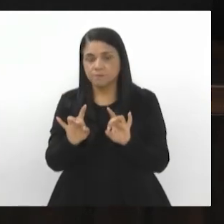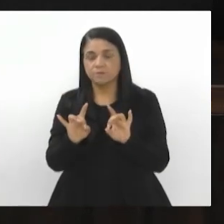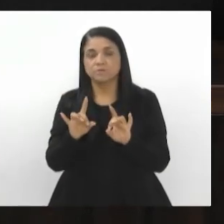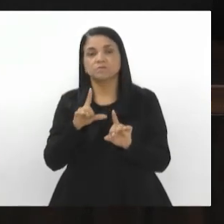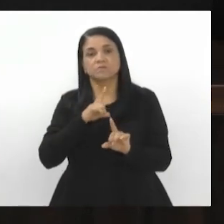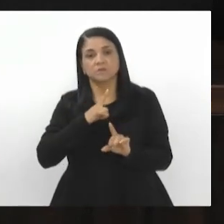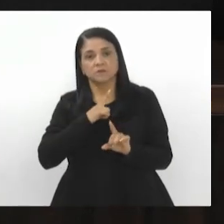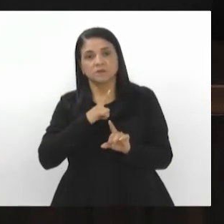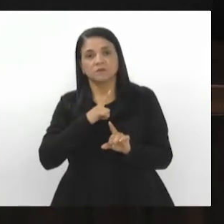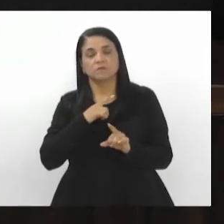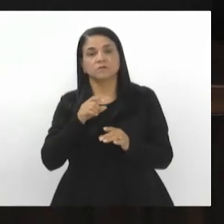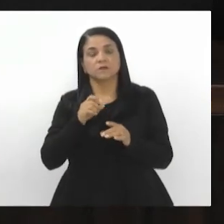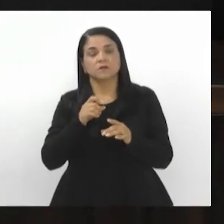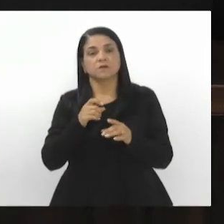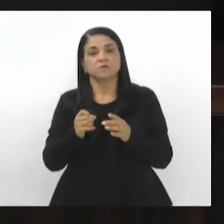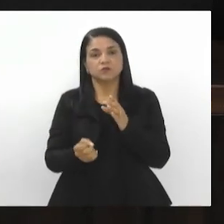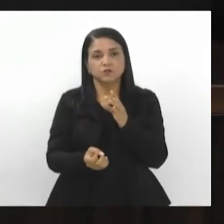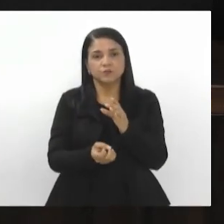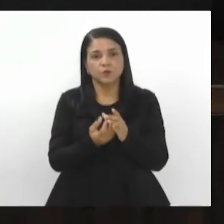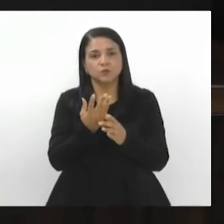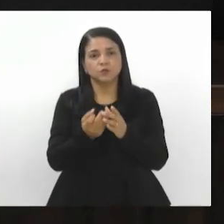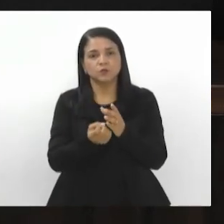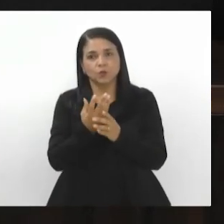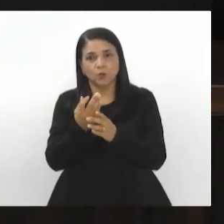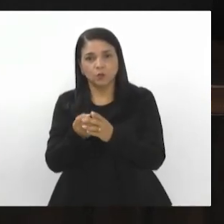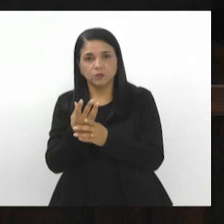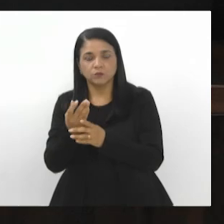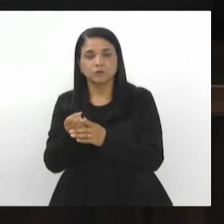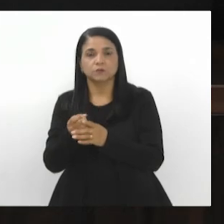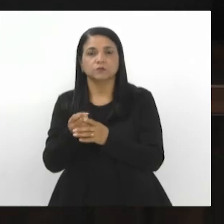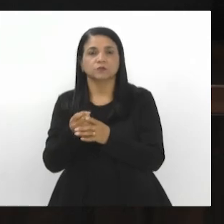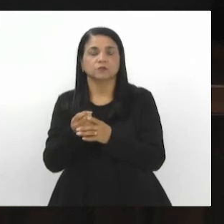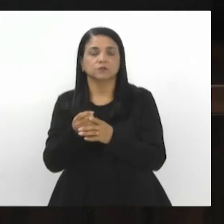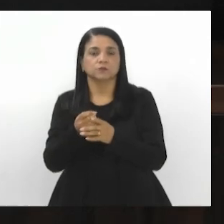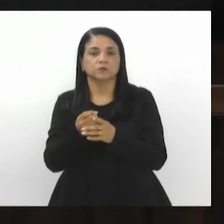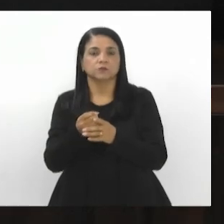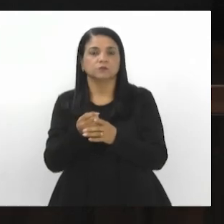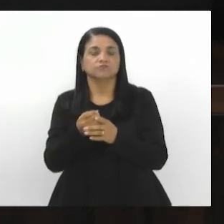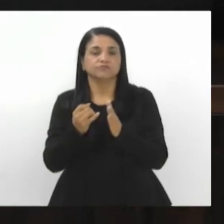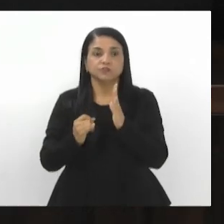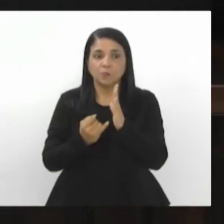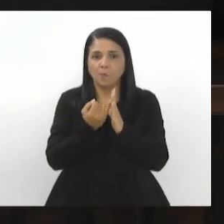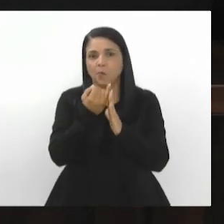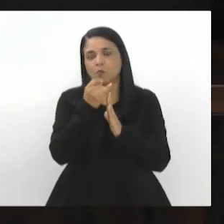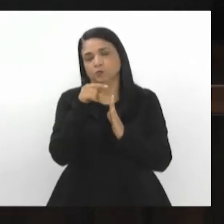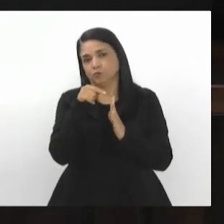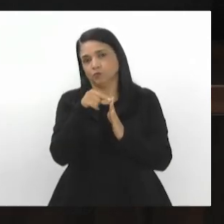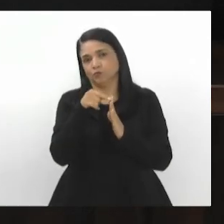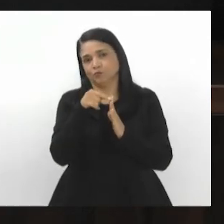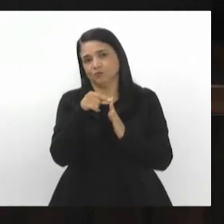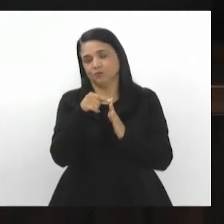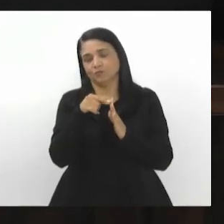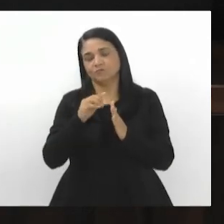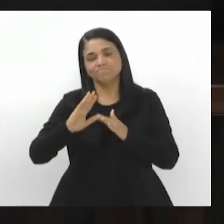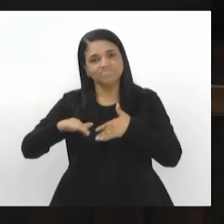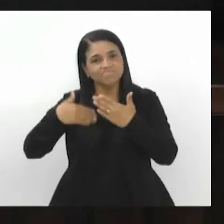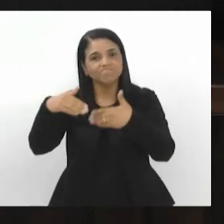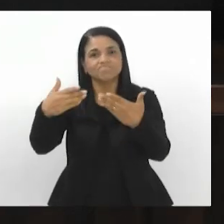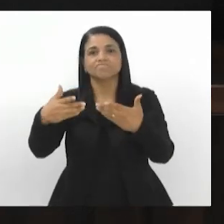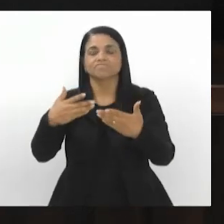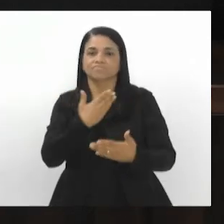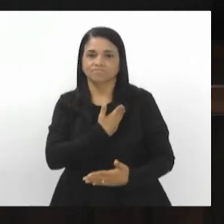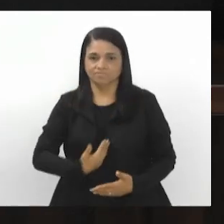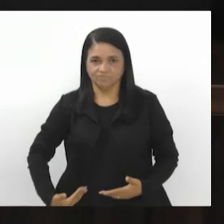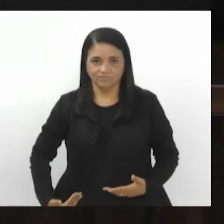ali os grandes produtores, os maiores, né, produtores de impostos, que faz com que a máquina pública ande. Então,